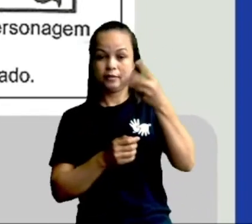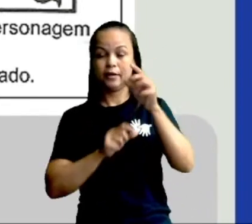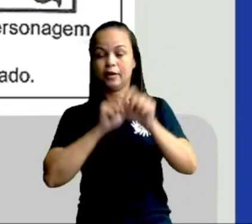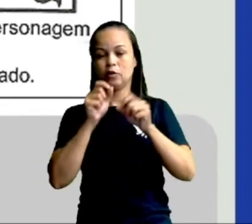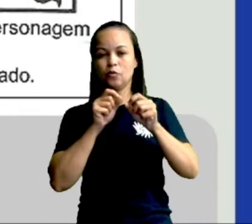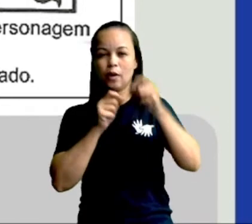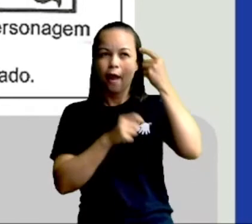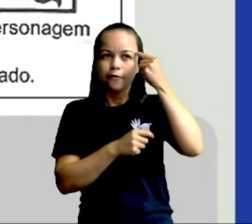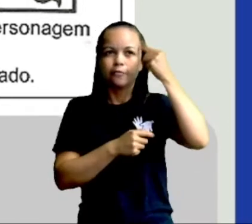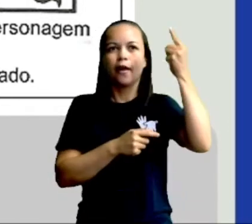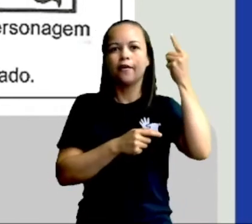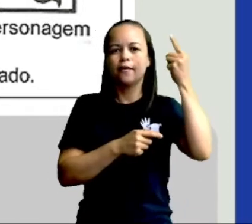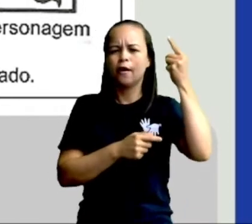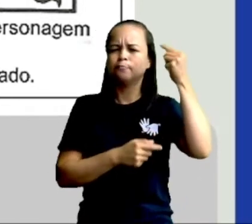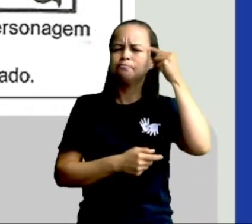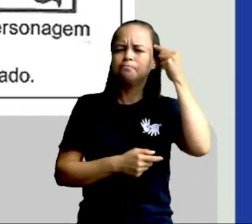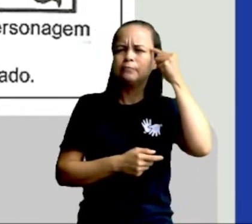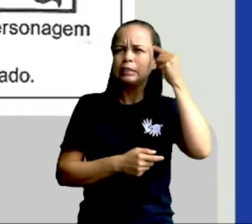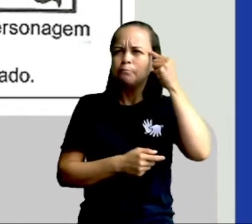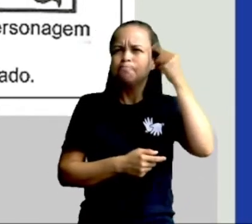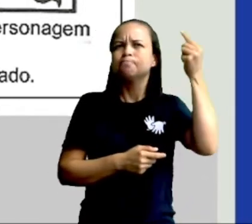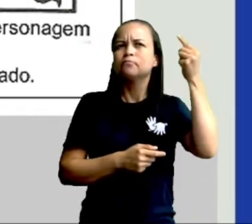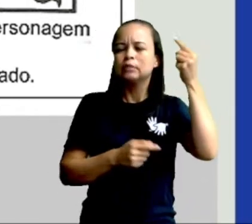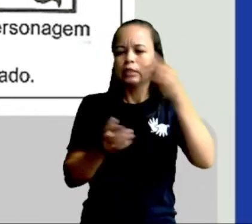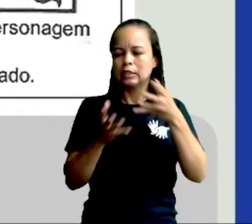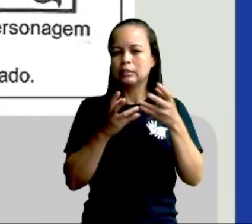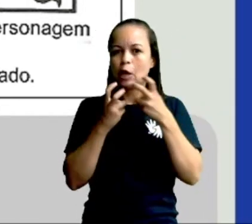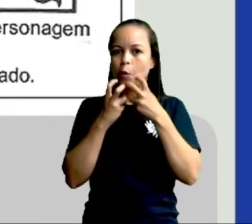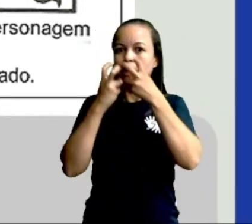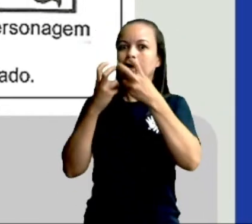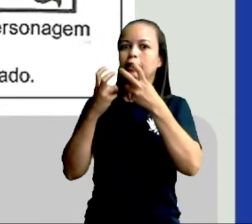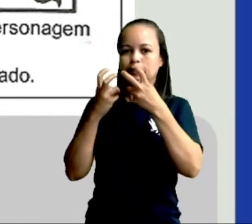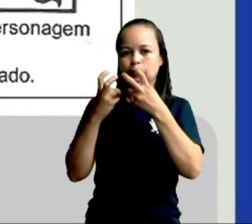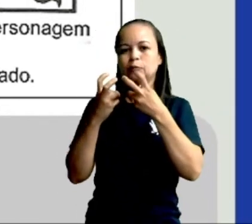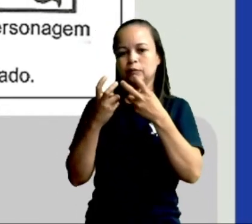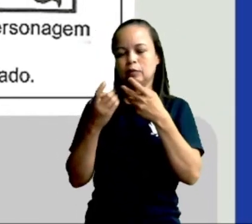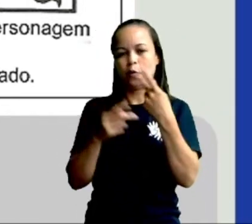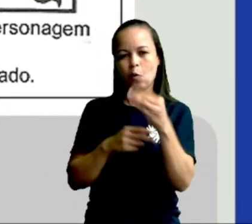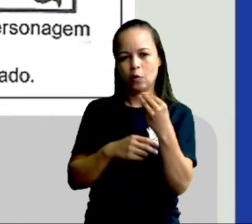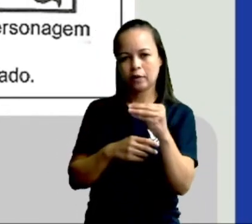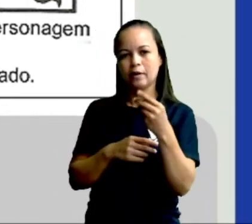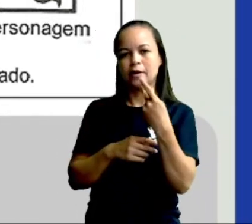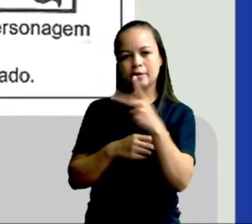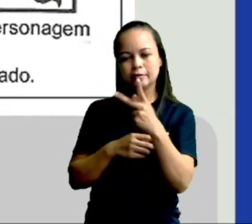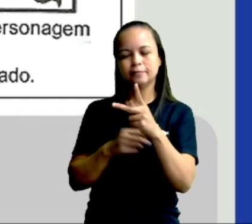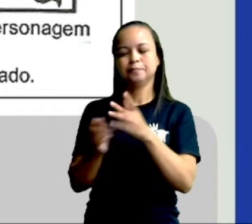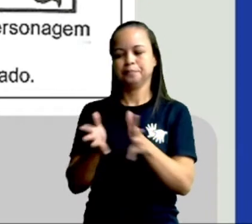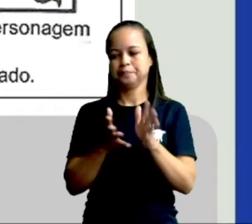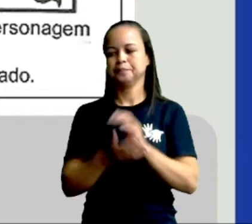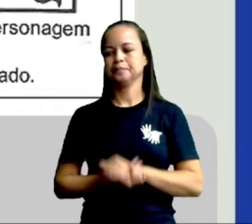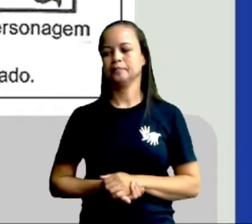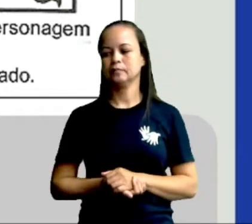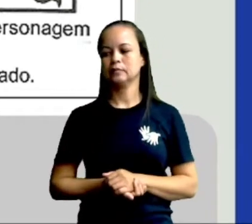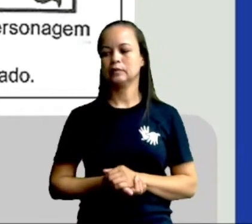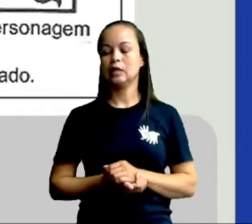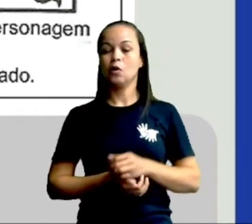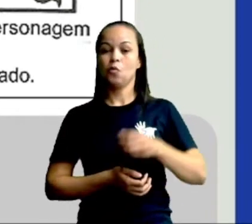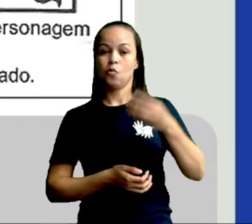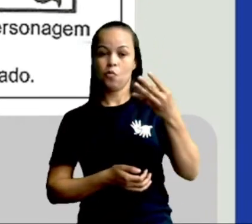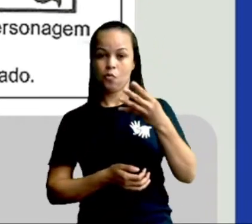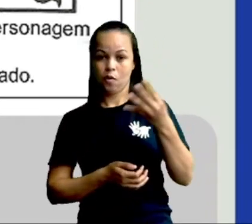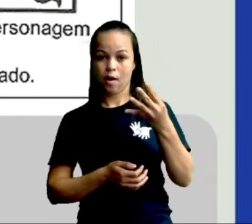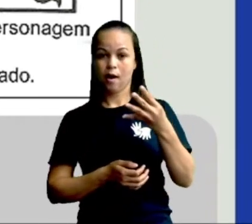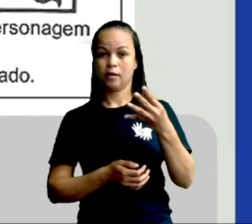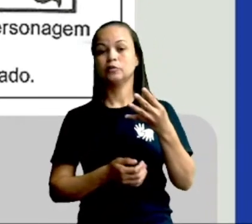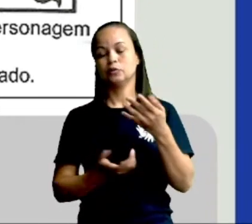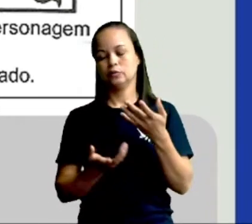cheio de detalhes, é o grito. Geralmente, quando alguém grita, coloca-se esse balãozinho. Em seguida, temos esse, ó,